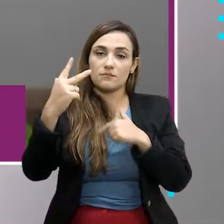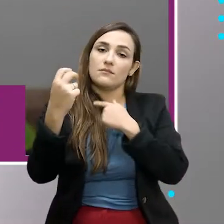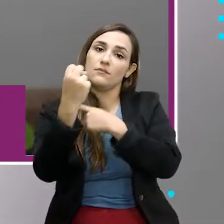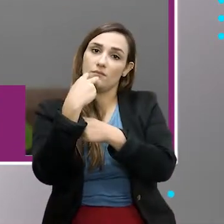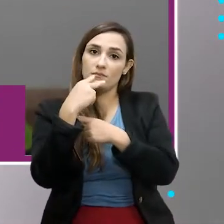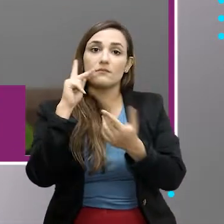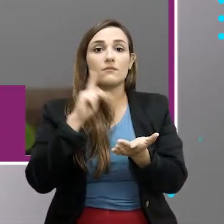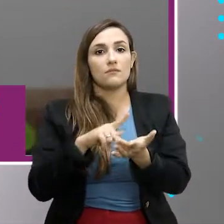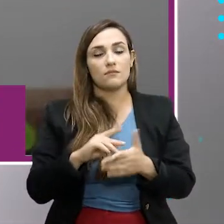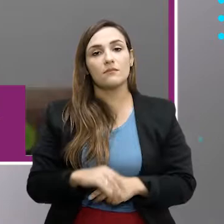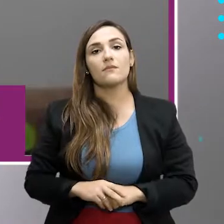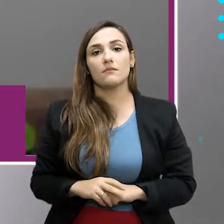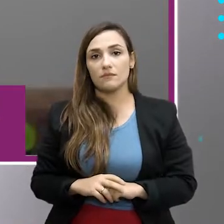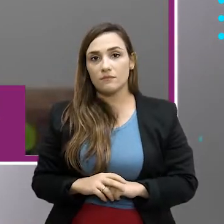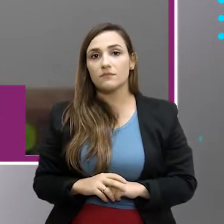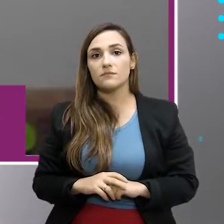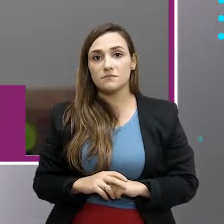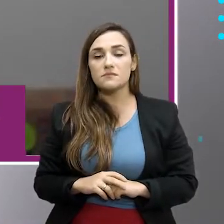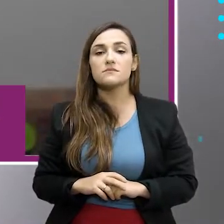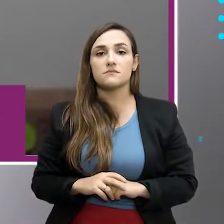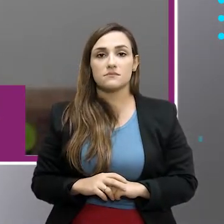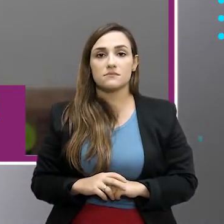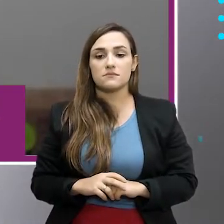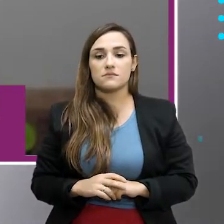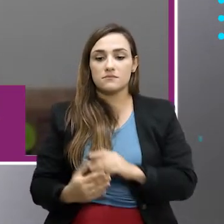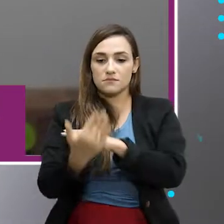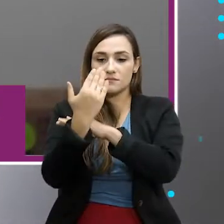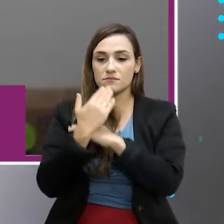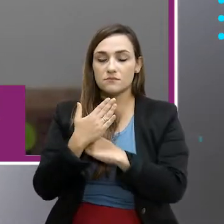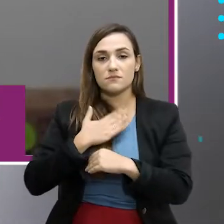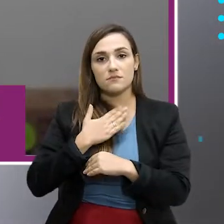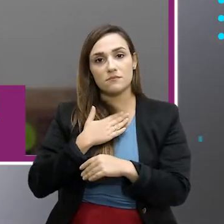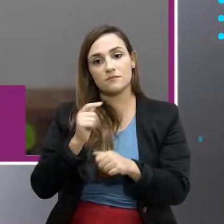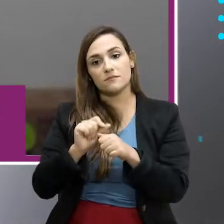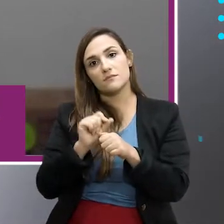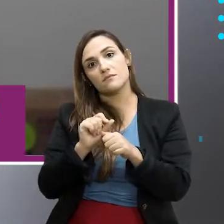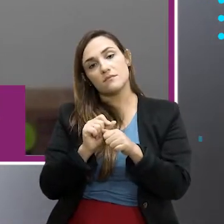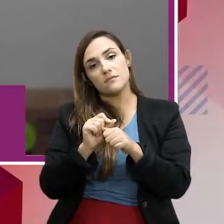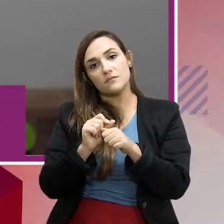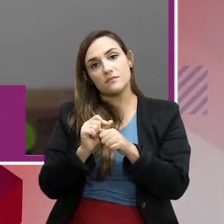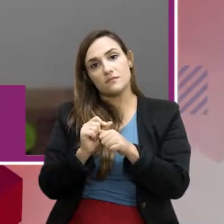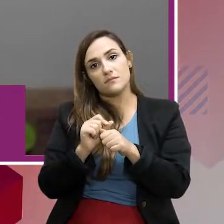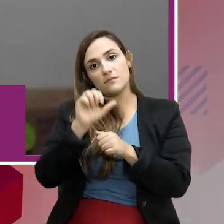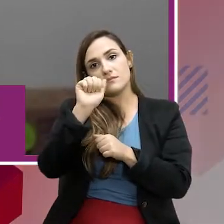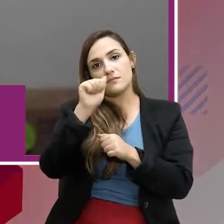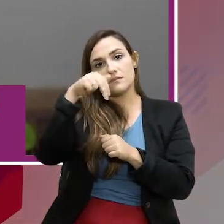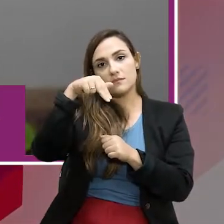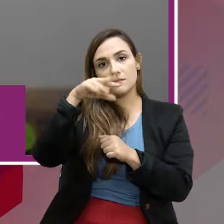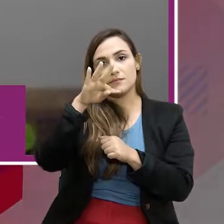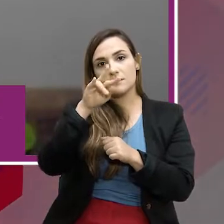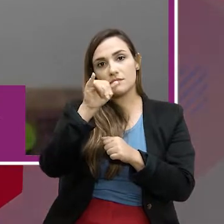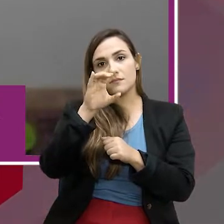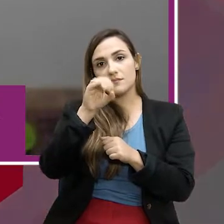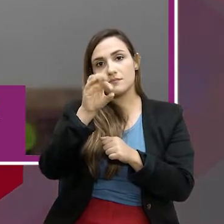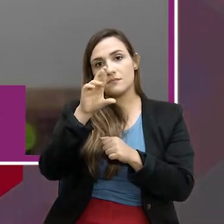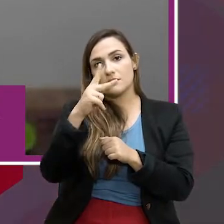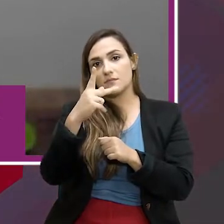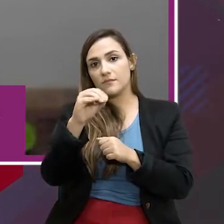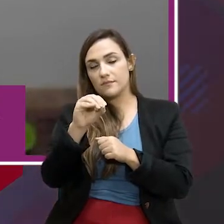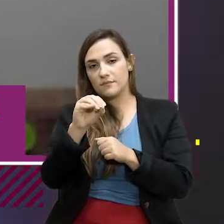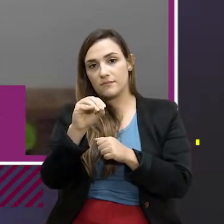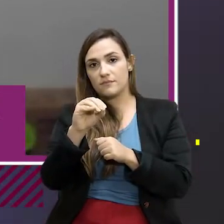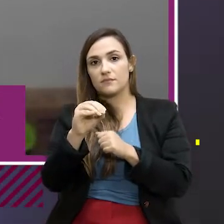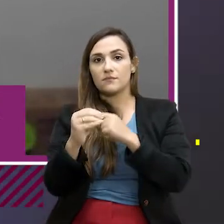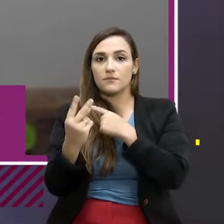organismo a lutar contra se vier o vírus de verdade. Ele ajuda a fazer a proteína, o anticorpo que